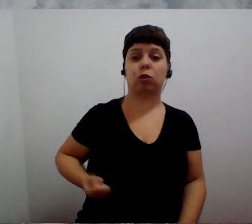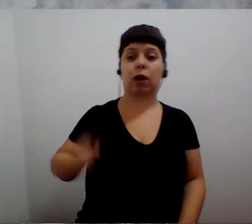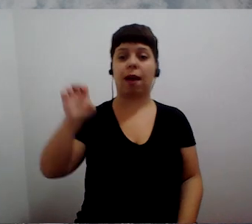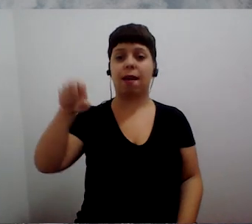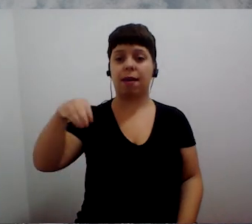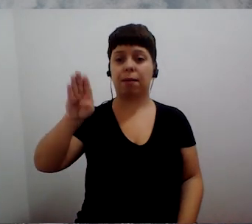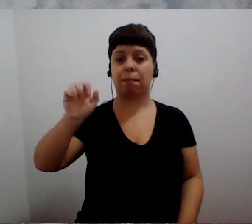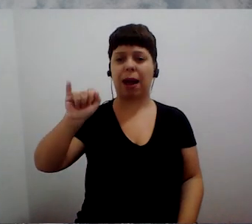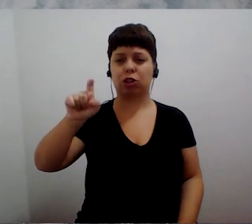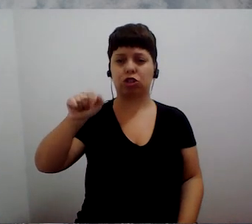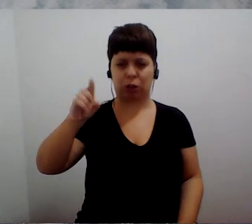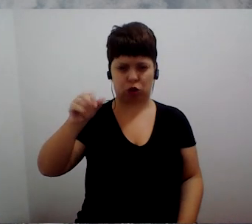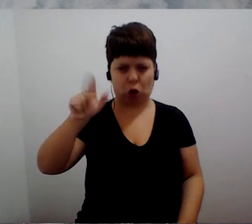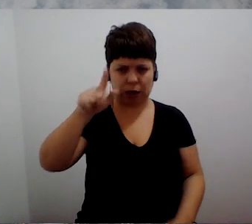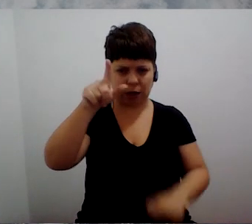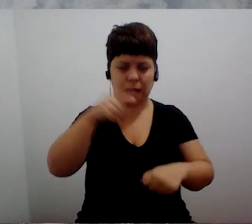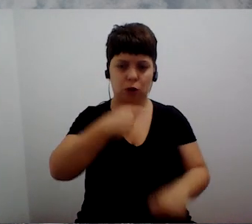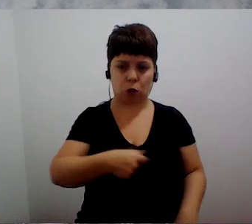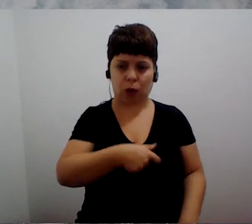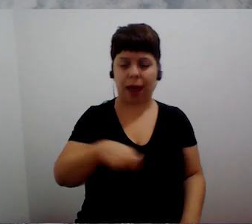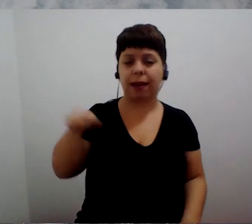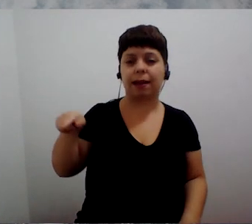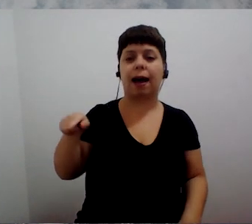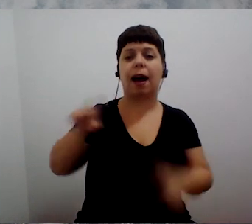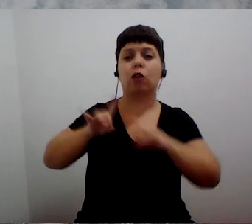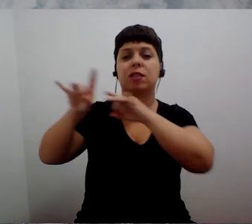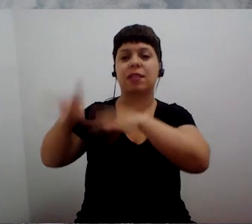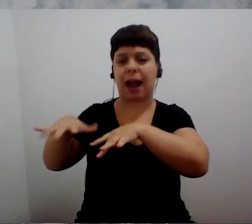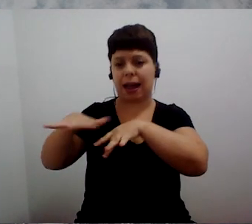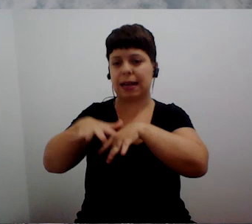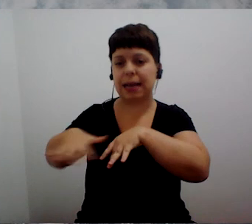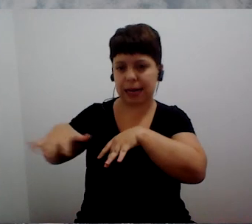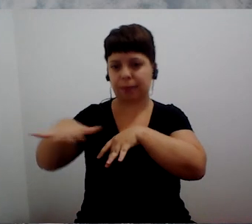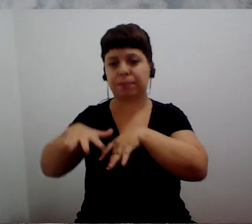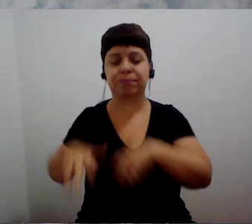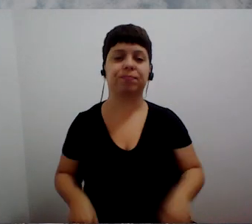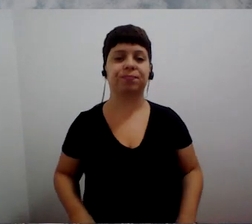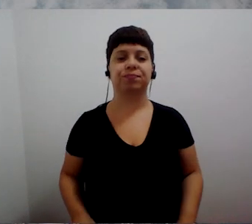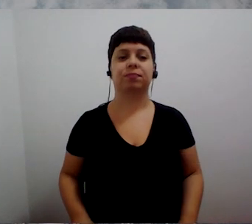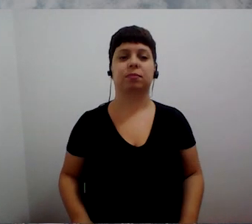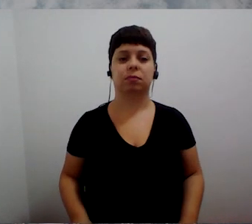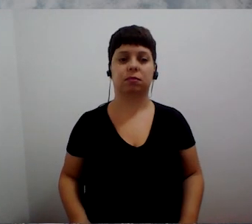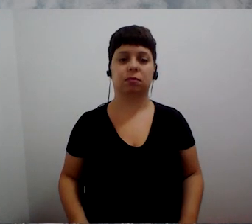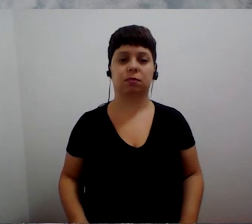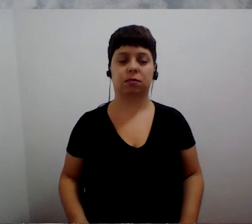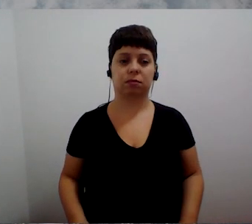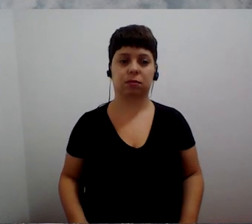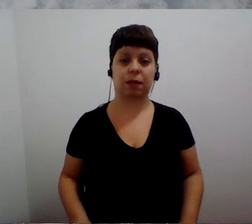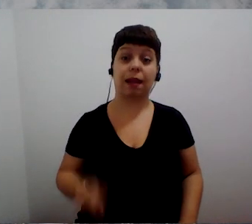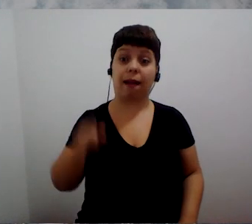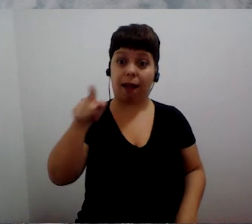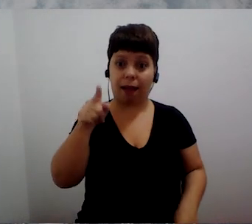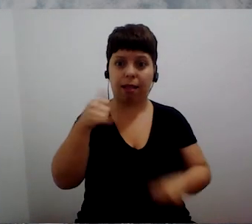na Austrália e na Ampla Oceania de 2014 a 2018. Ela é chefe do time